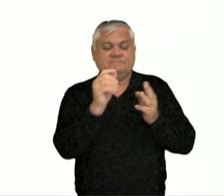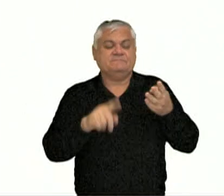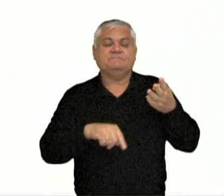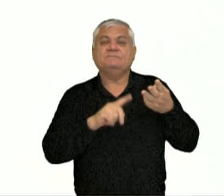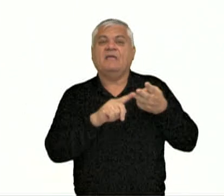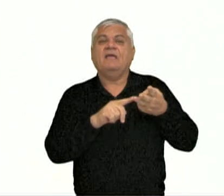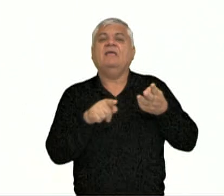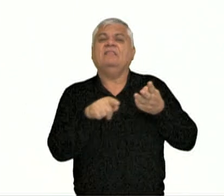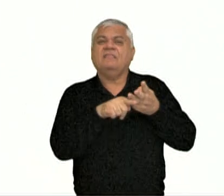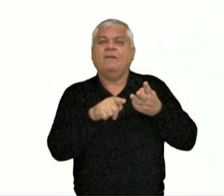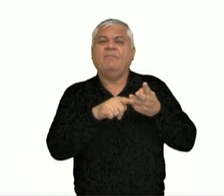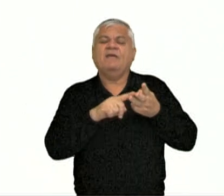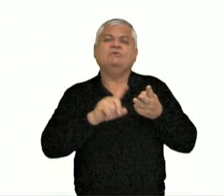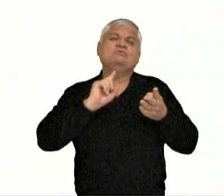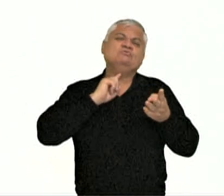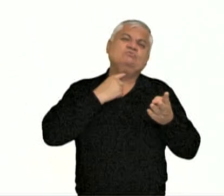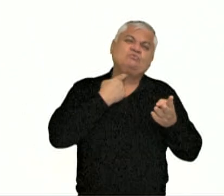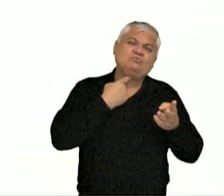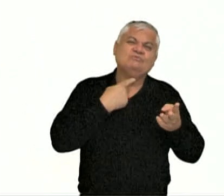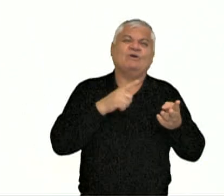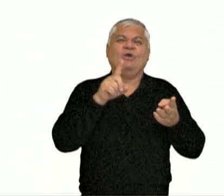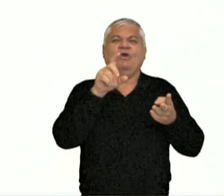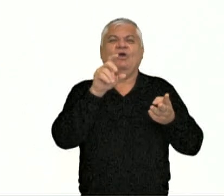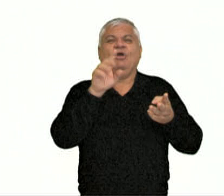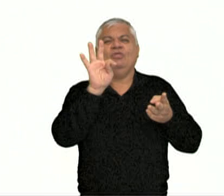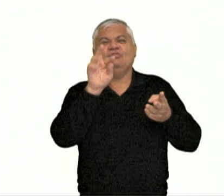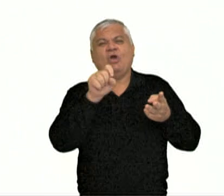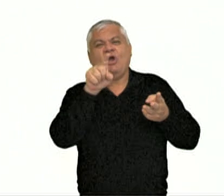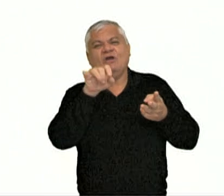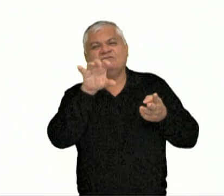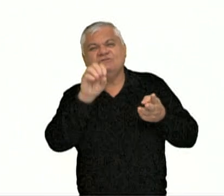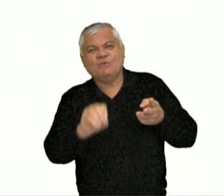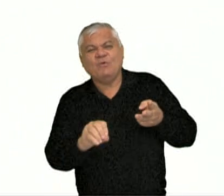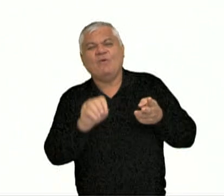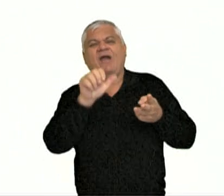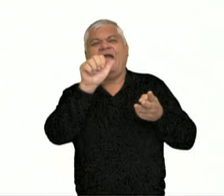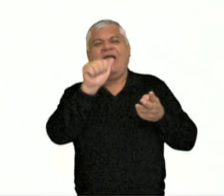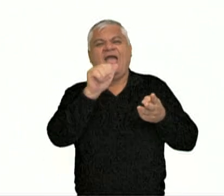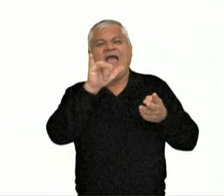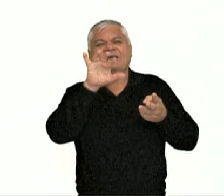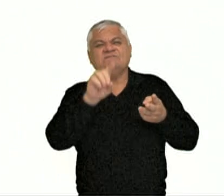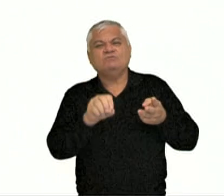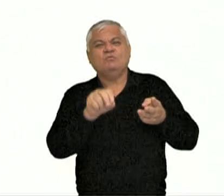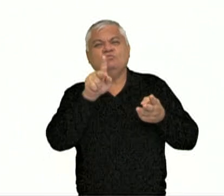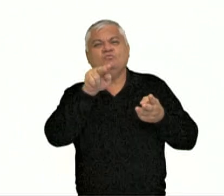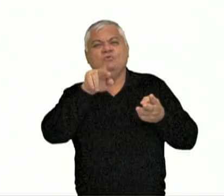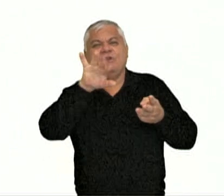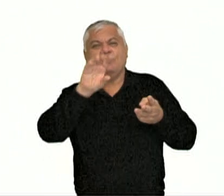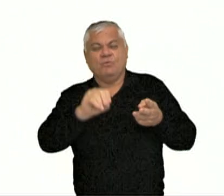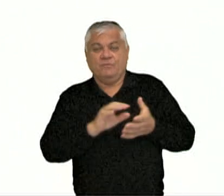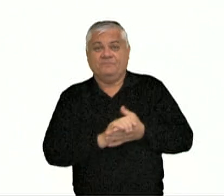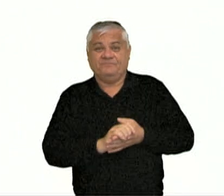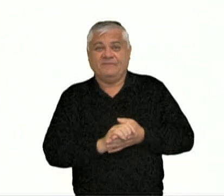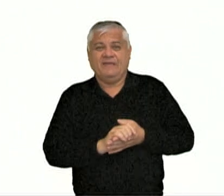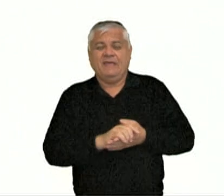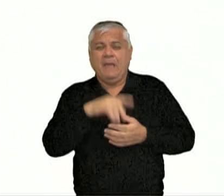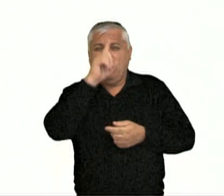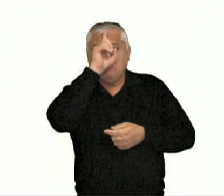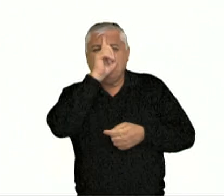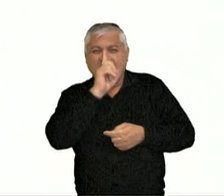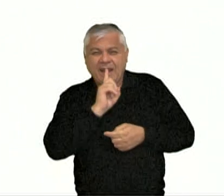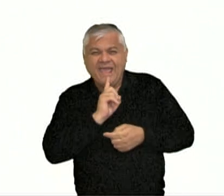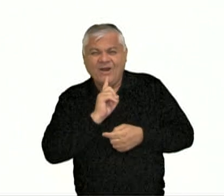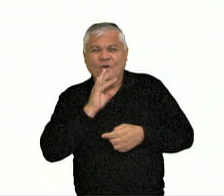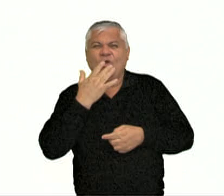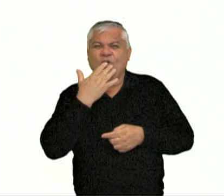e produtos tóxicos para a gente, como a ureia e o ácido úrico. É um líquido